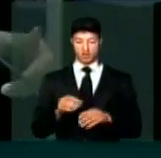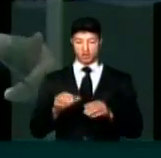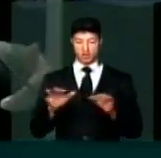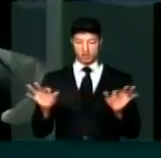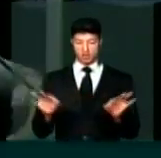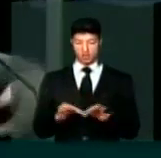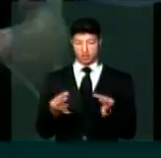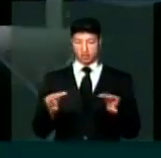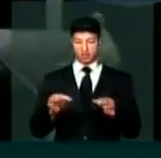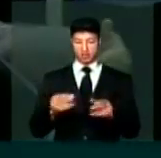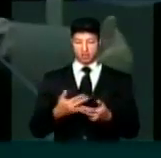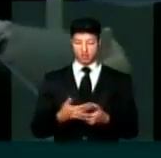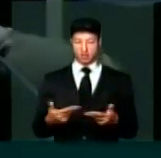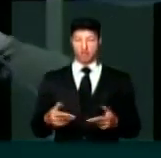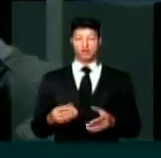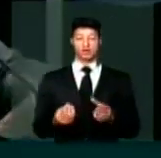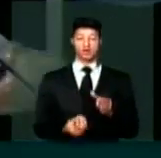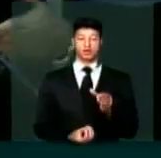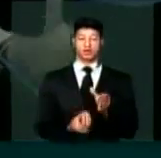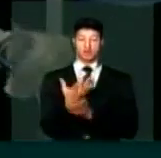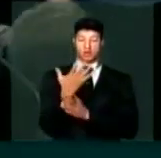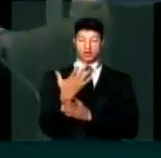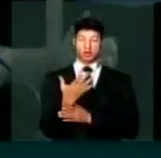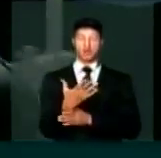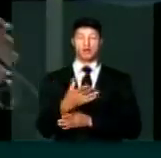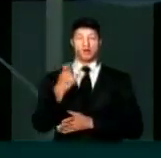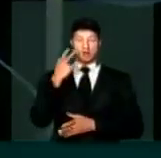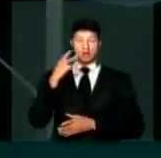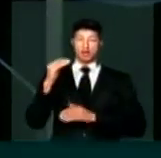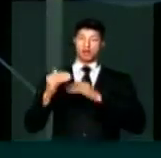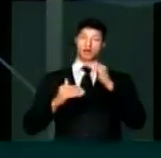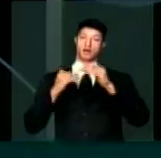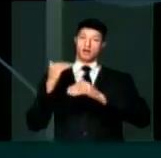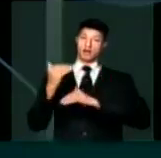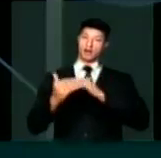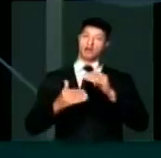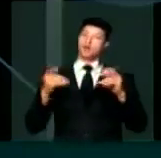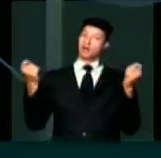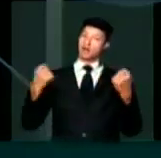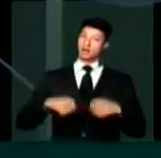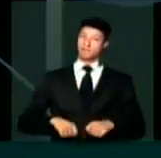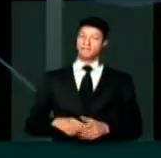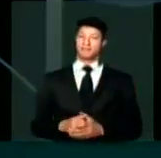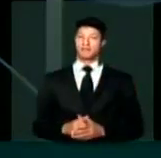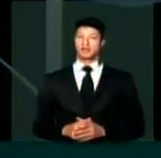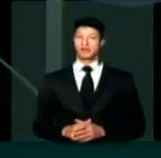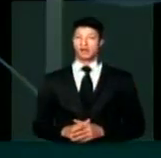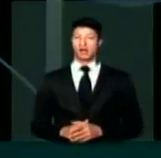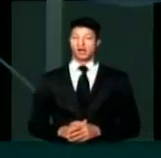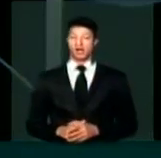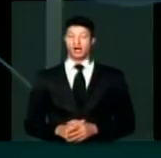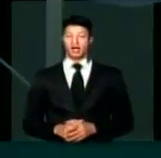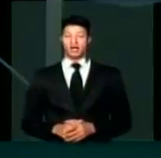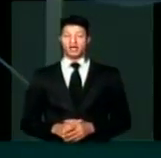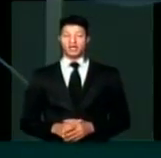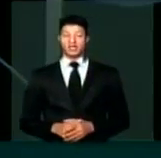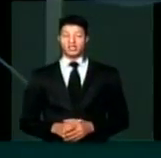e antíteses são criadas para que a evolução seja possível.